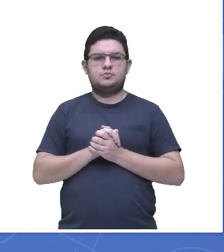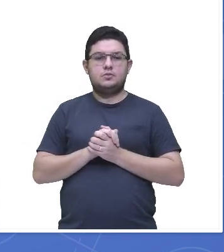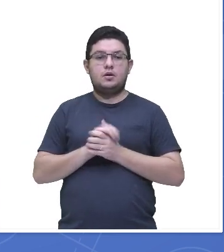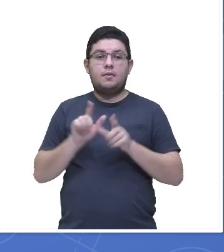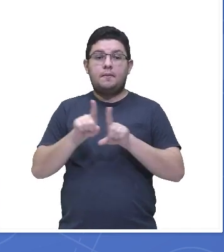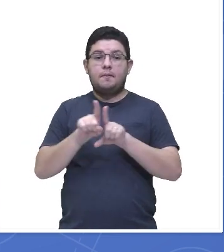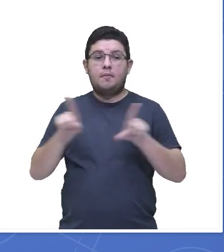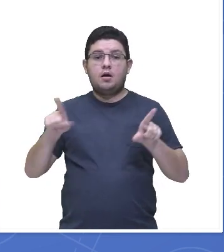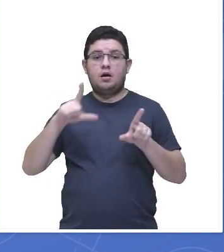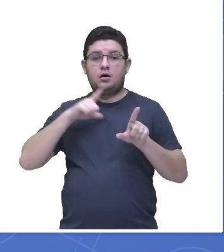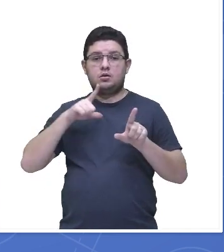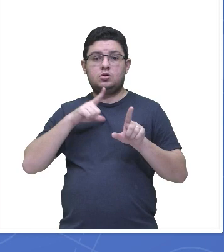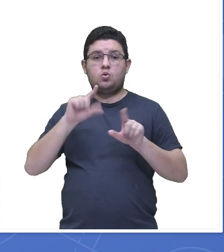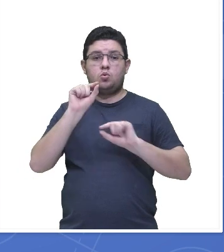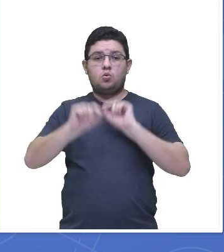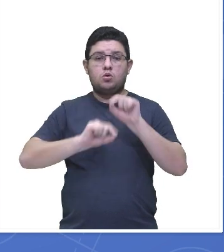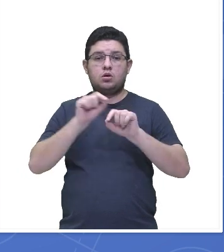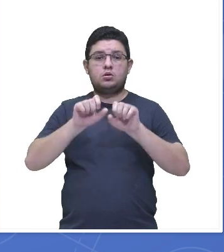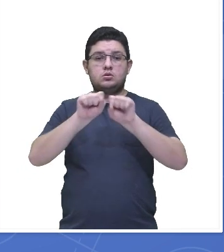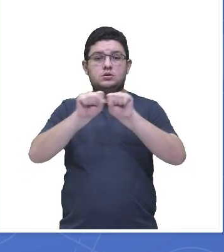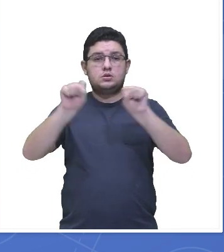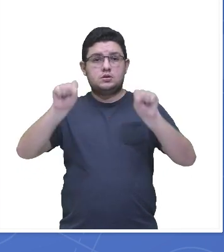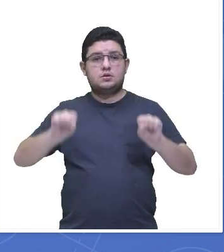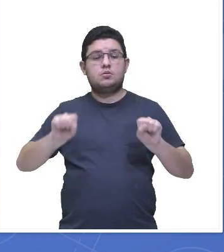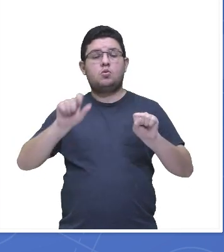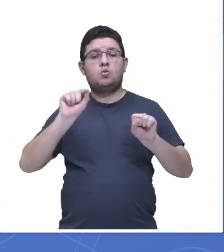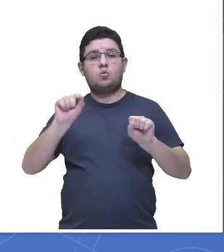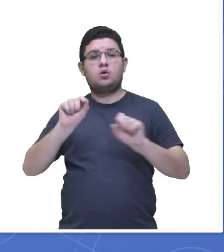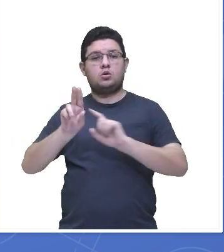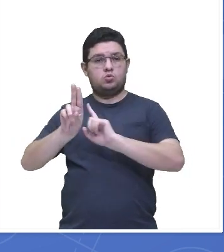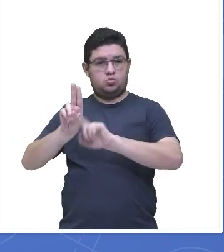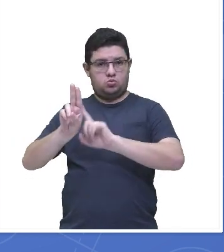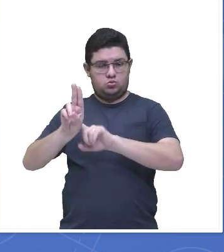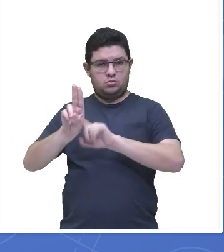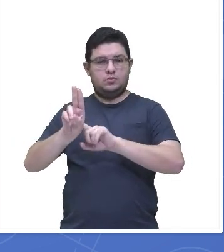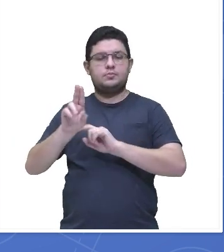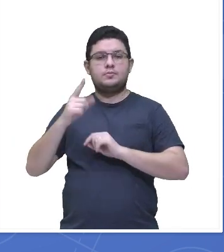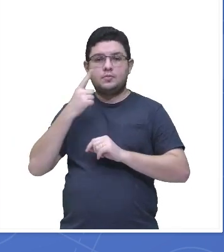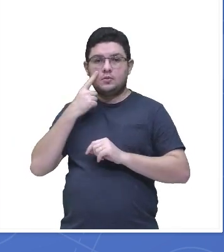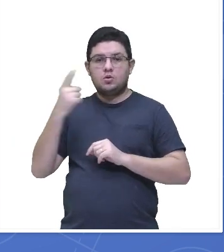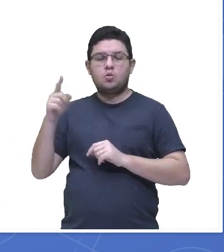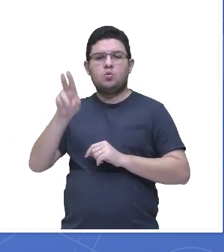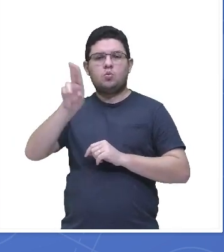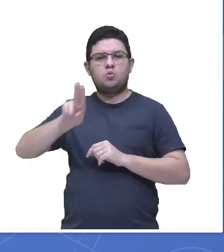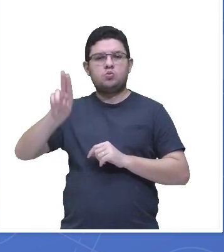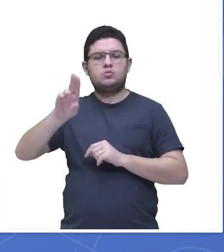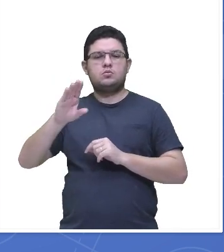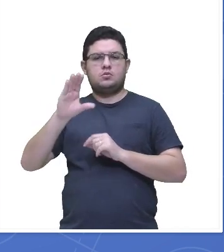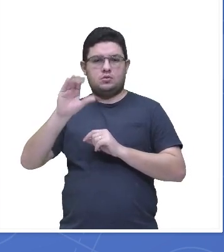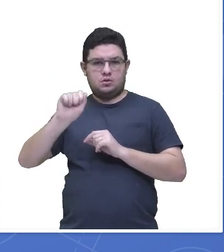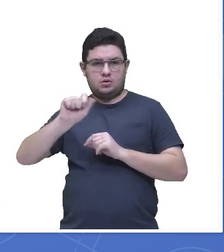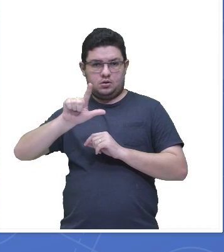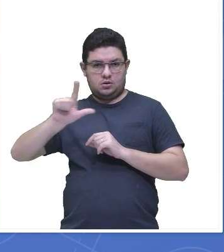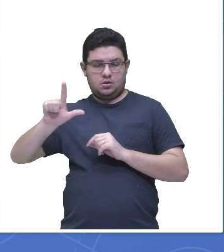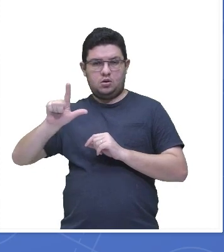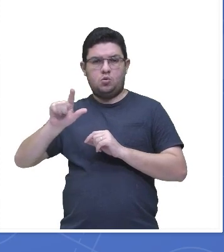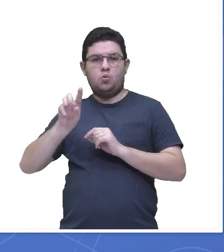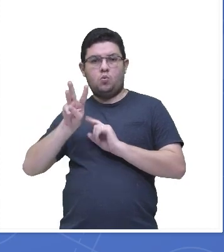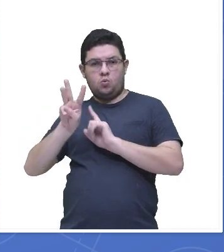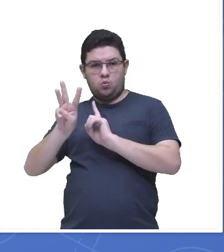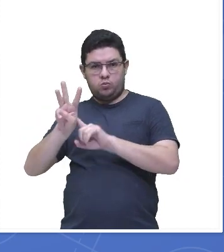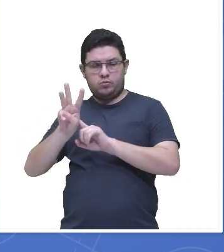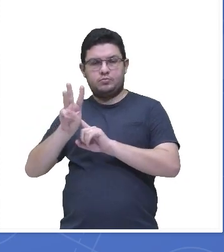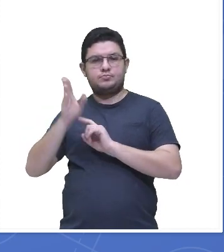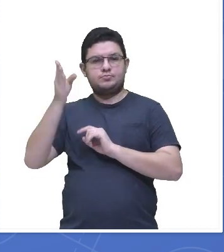watts por metro Kelvin vezes Kelvin. Então aí a gente falou da nossa condução.